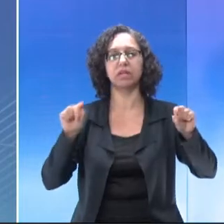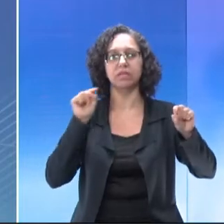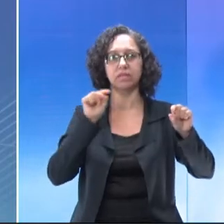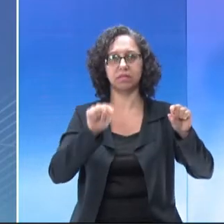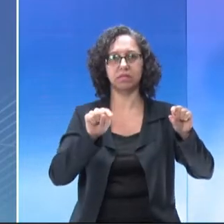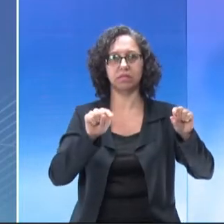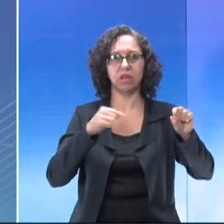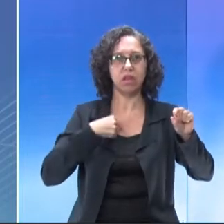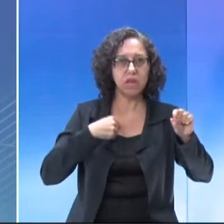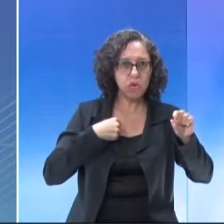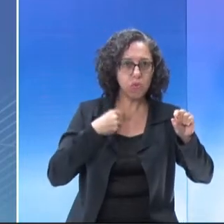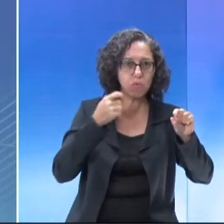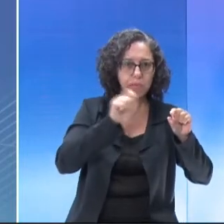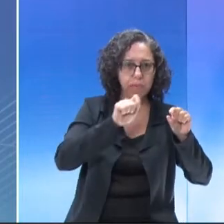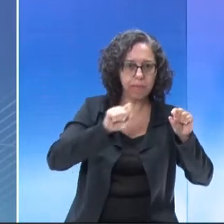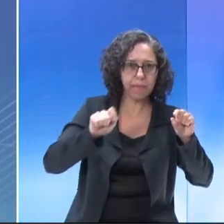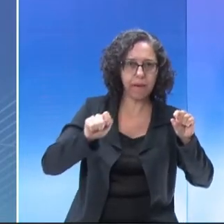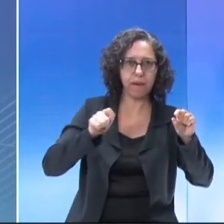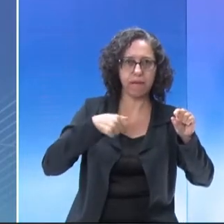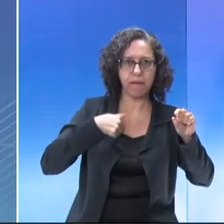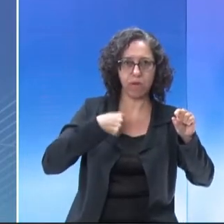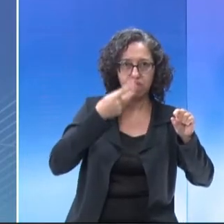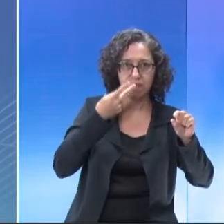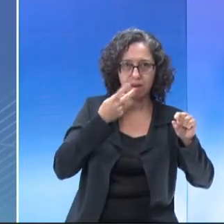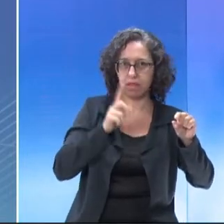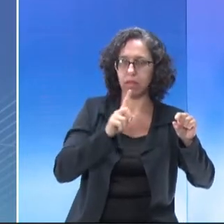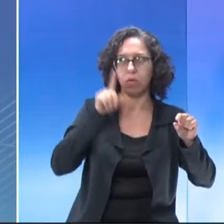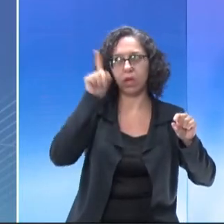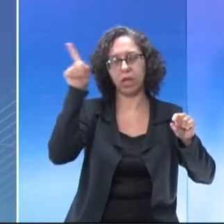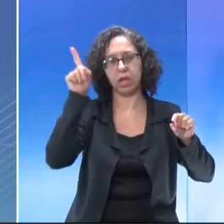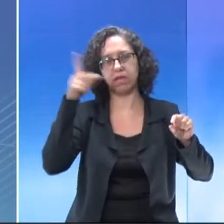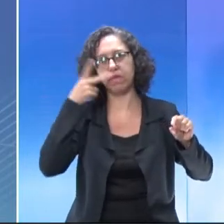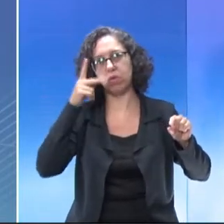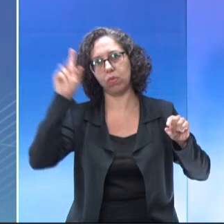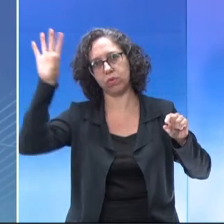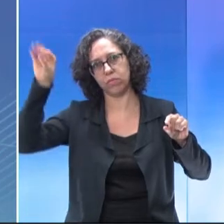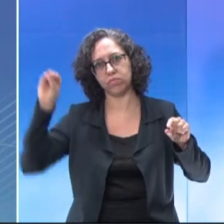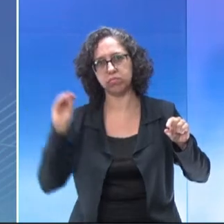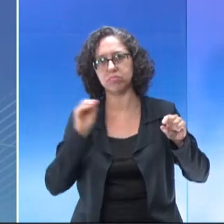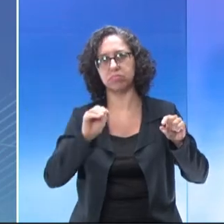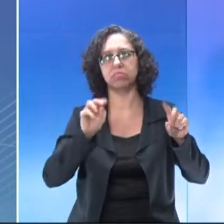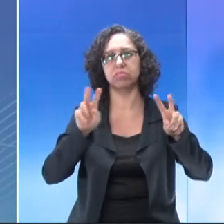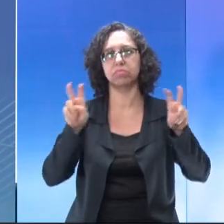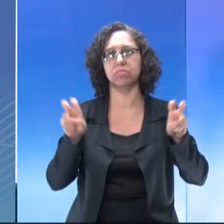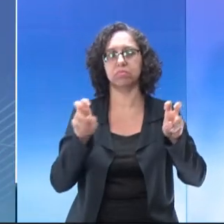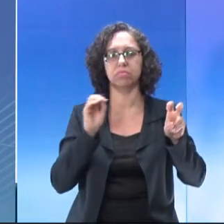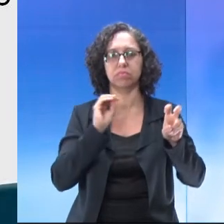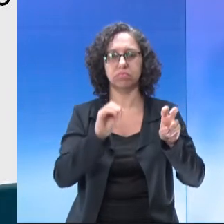de alguém. E a gente usa, então, o quê? Uma aspas. Abre aspas, feche aspas.